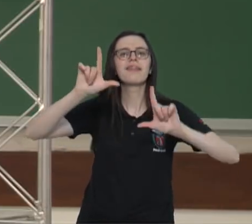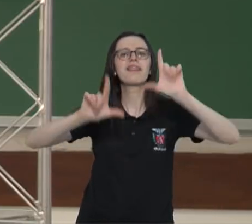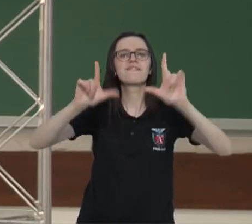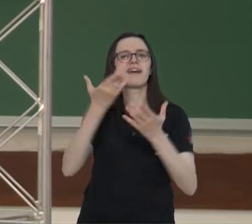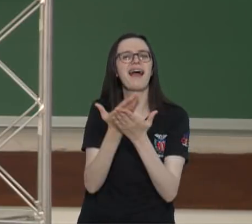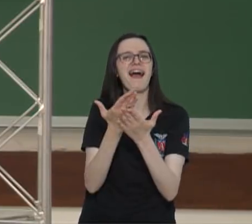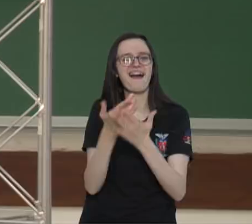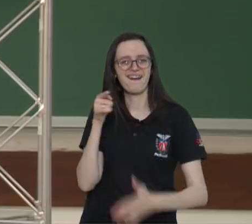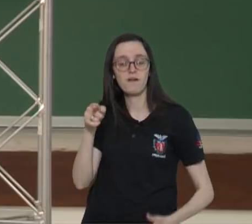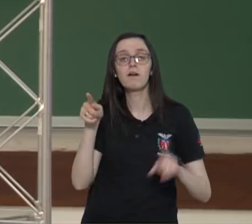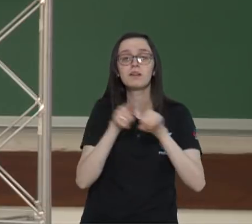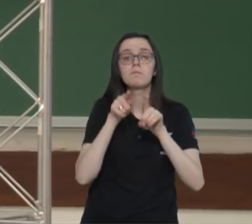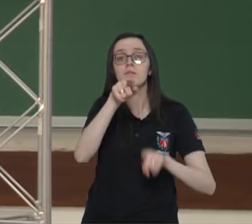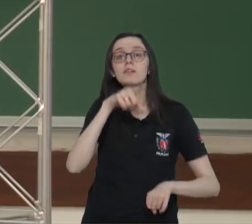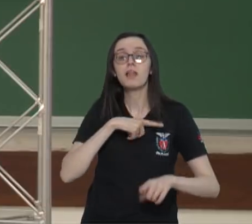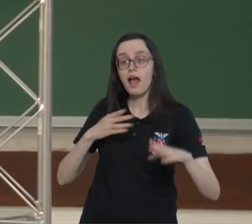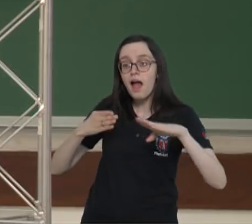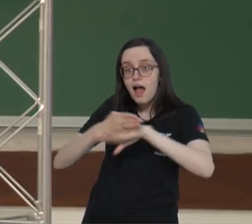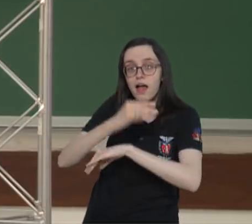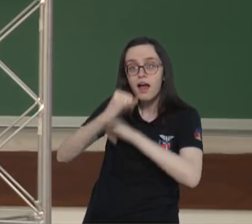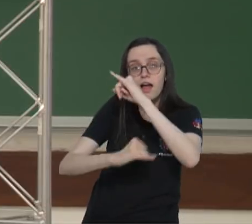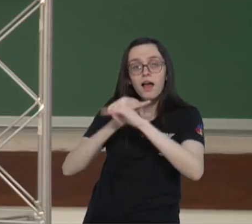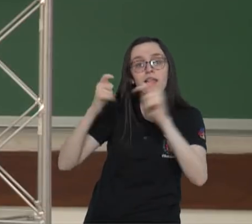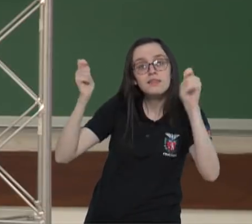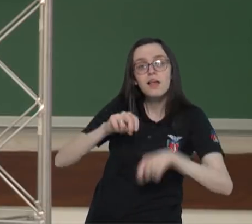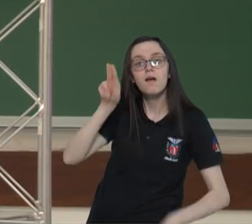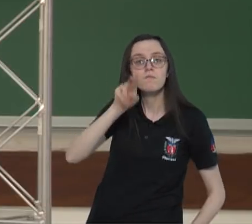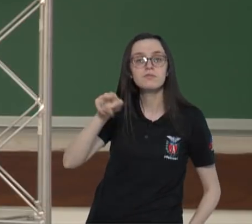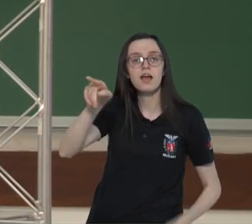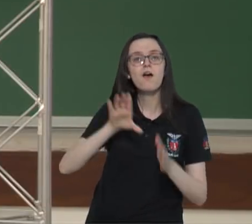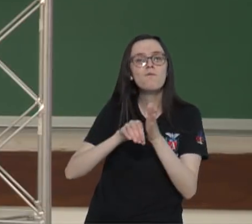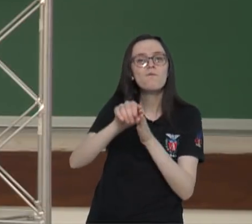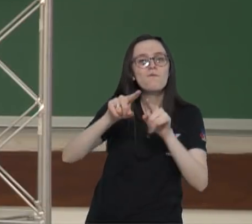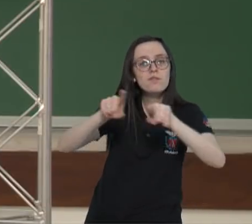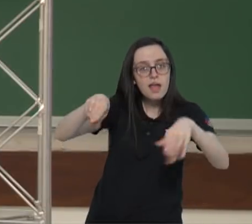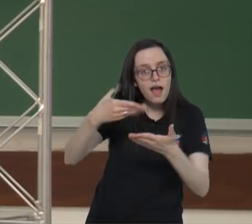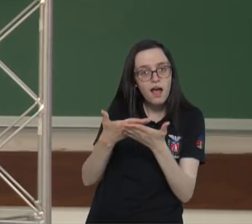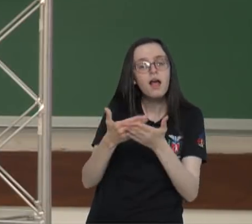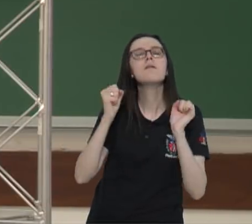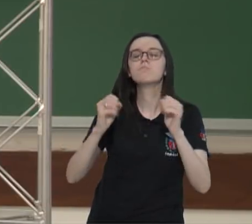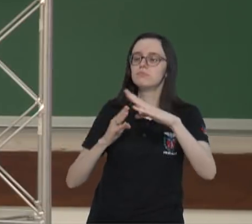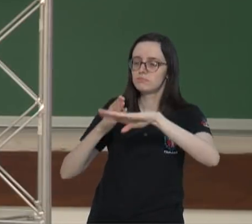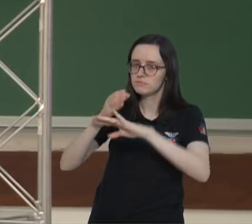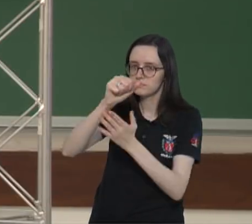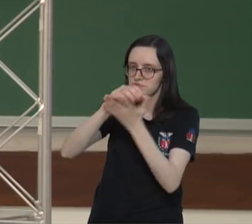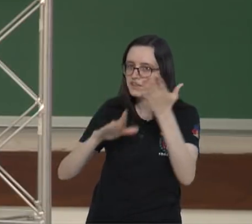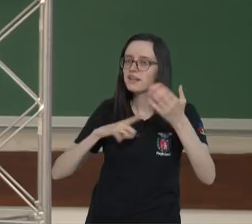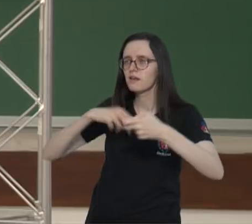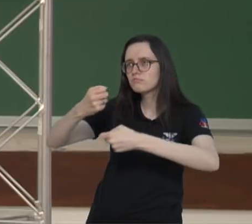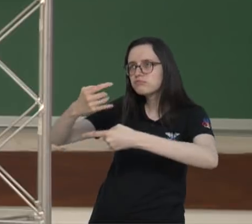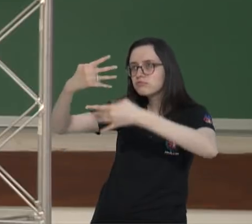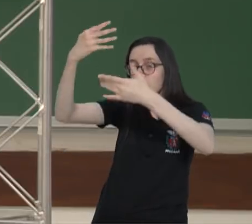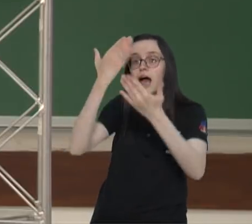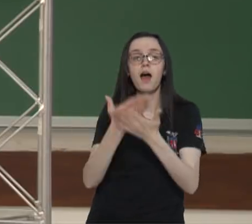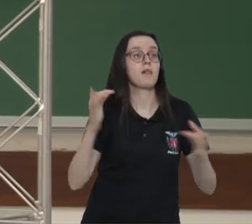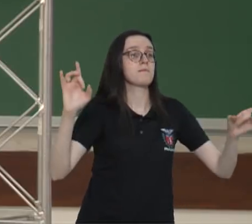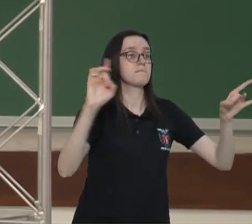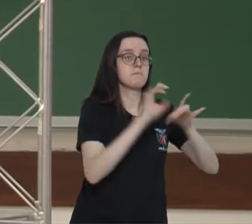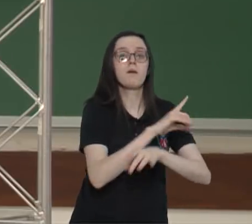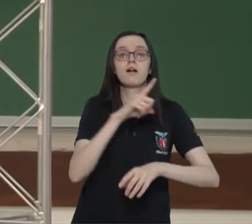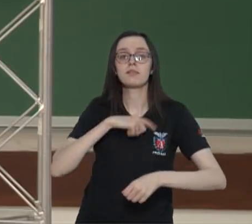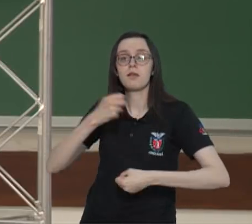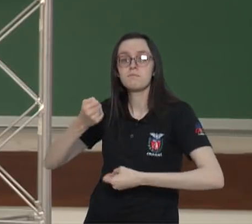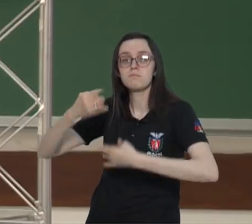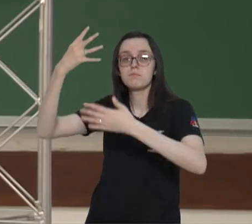essas aulas e você tiver acesso à internet, ao Classroom, vá lá, tem sempre atividades propostas, né? A cada aula existem